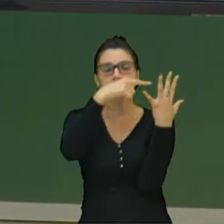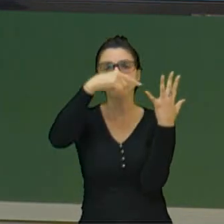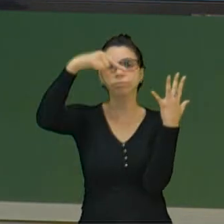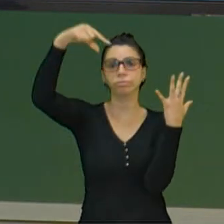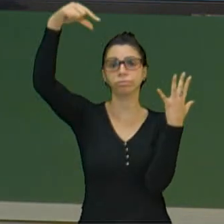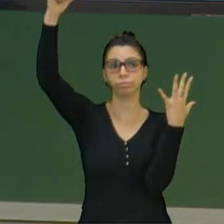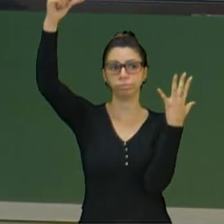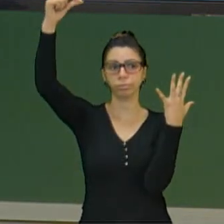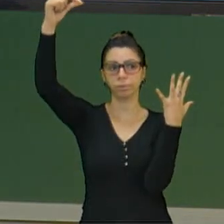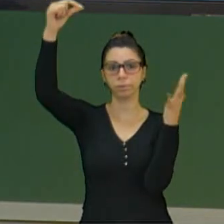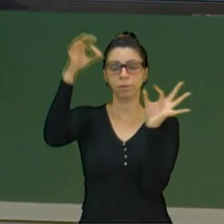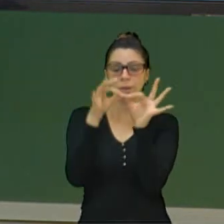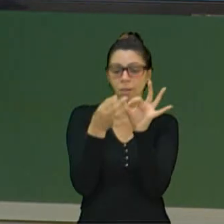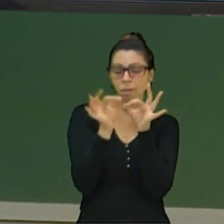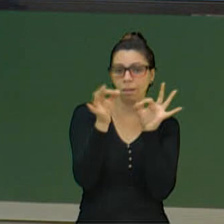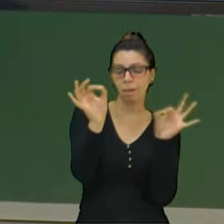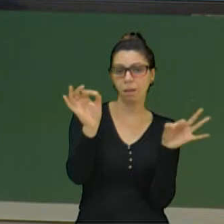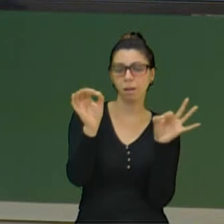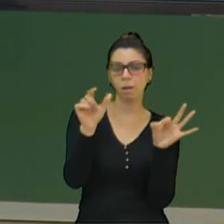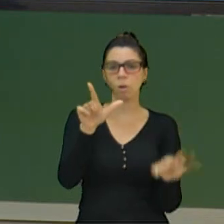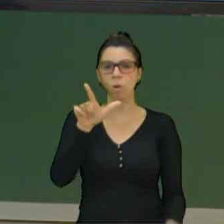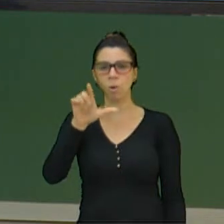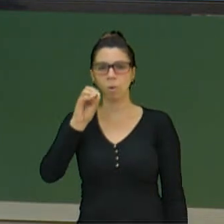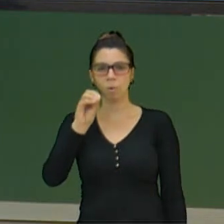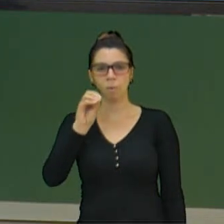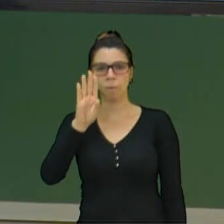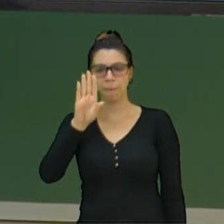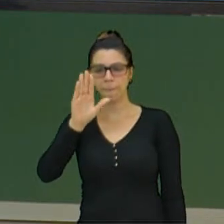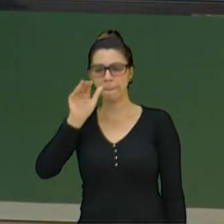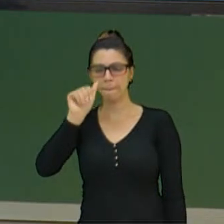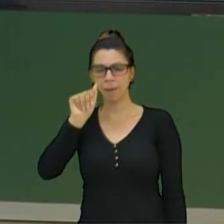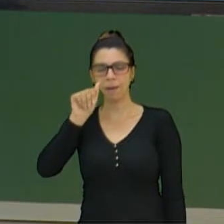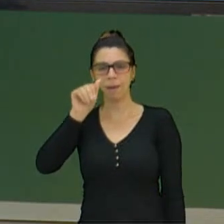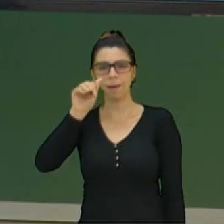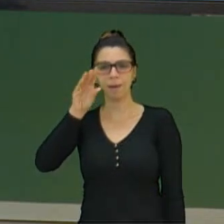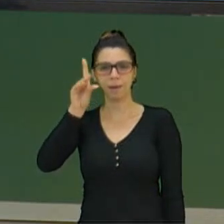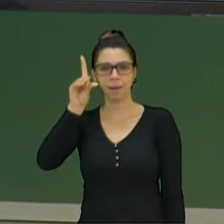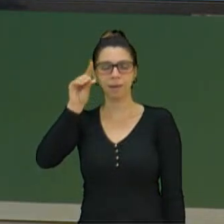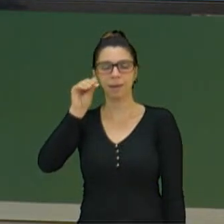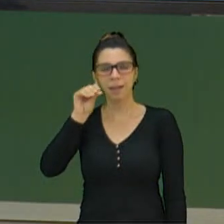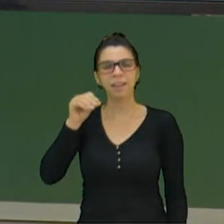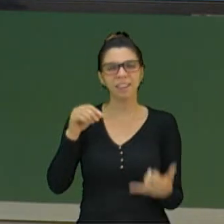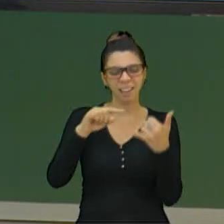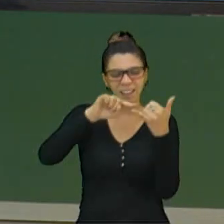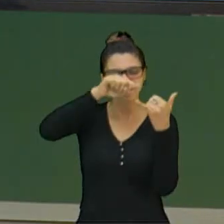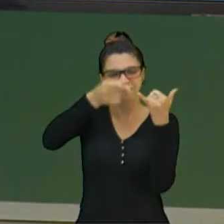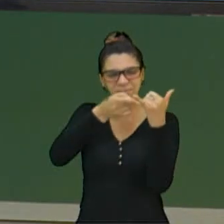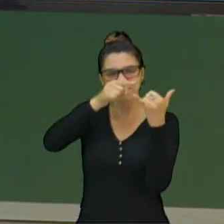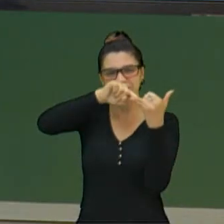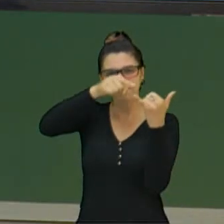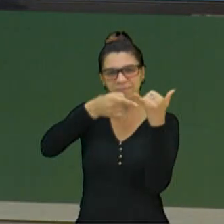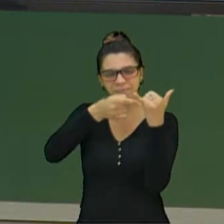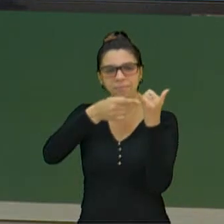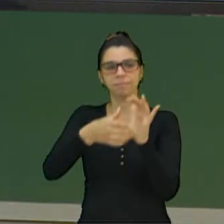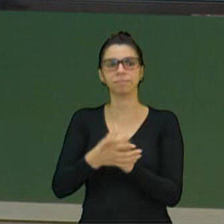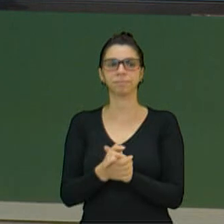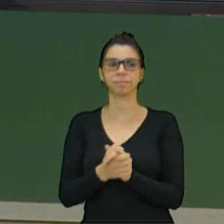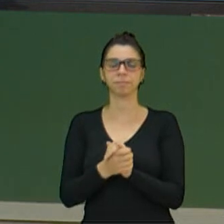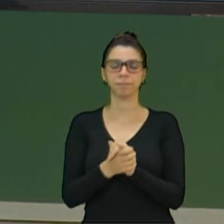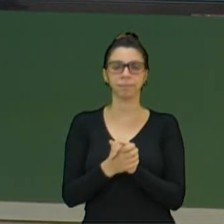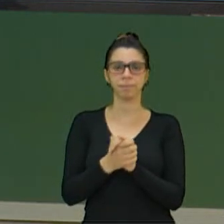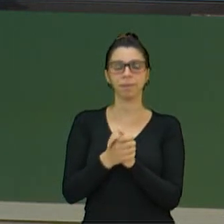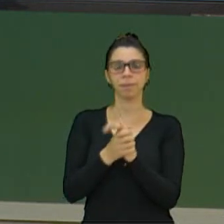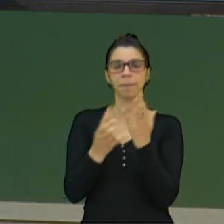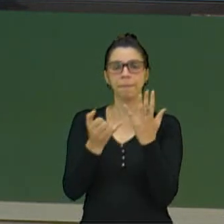longas. E elas têm a folhinha lobada, com uma pontinha arredondada. E aí forma como se fosse um leque